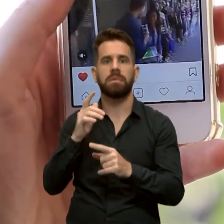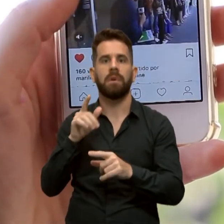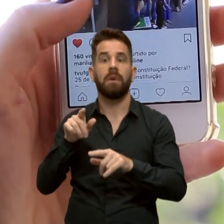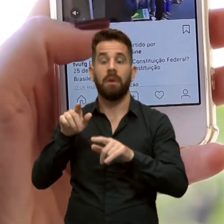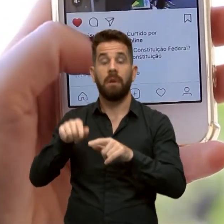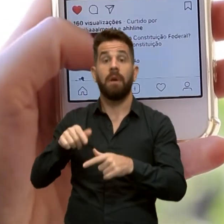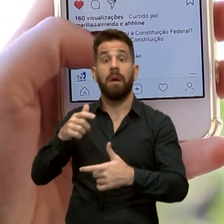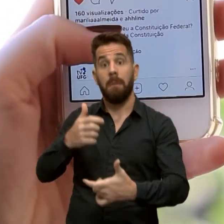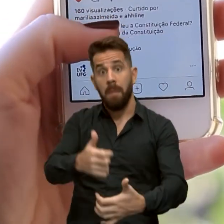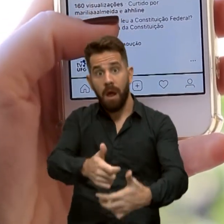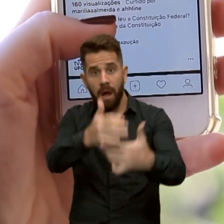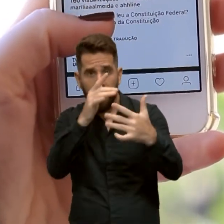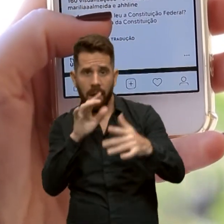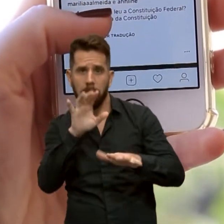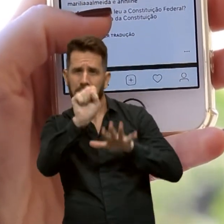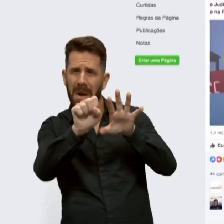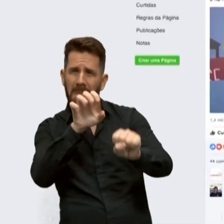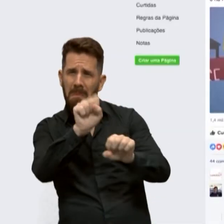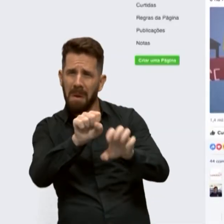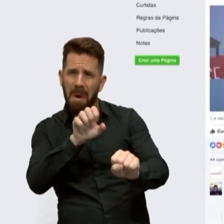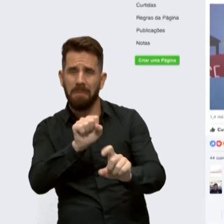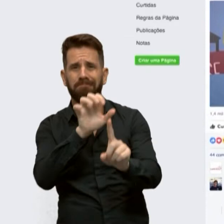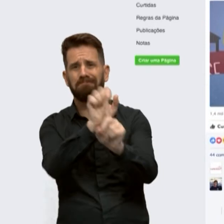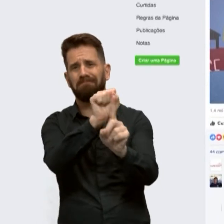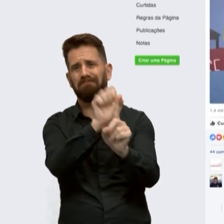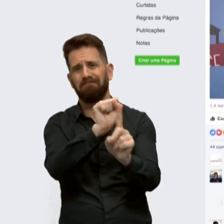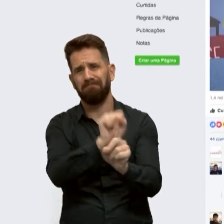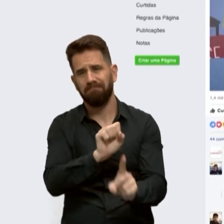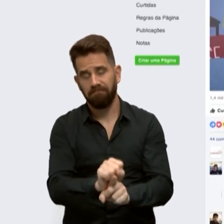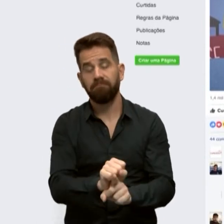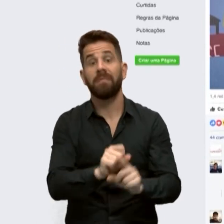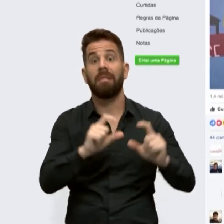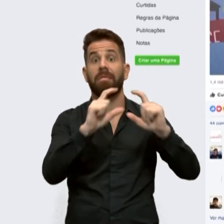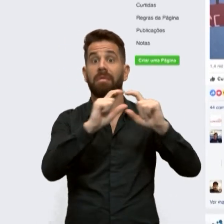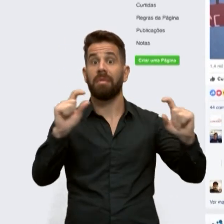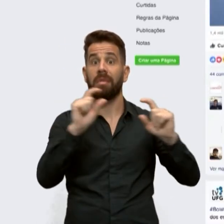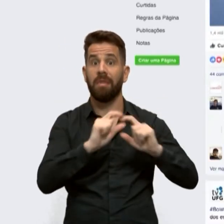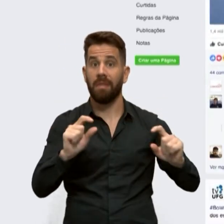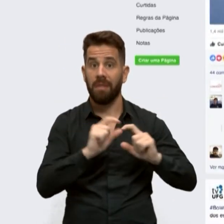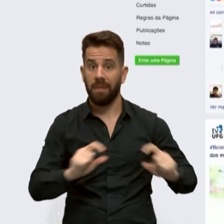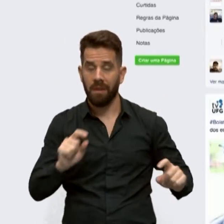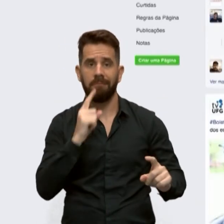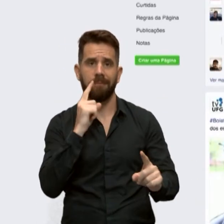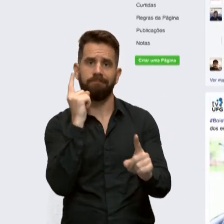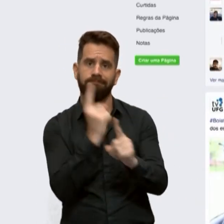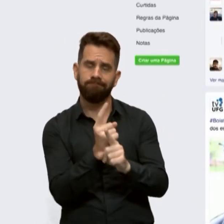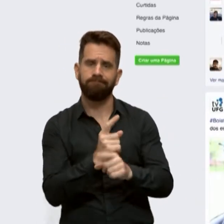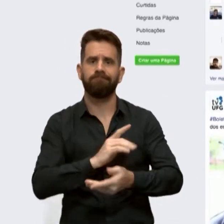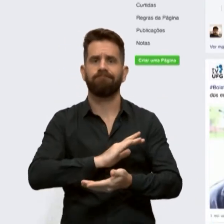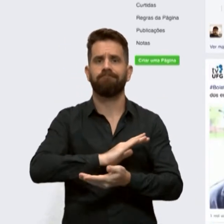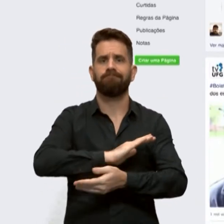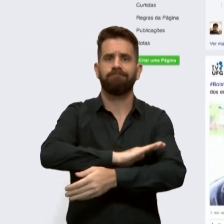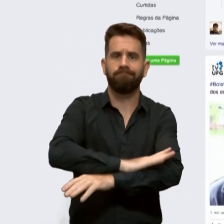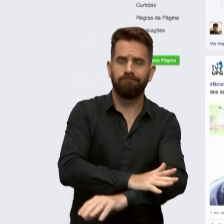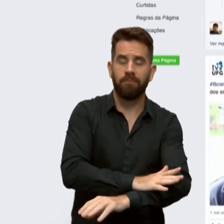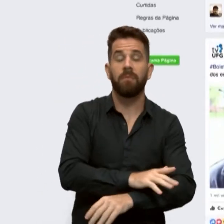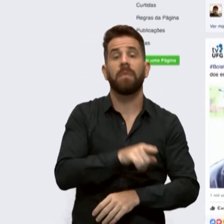deixar suas ideias, para falar o que pensa, inclusive coisas que diminuem outros, que